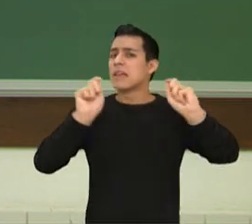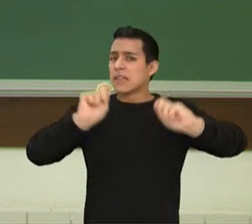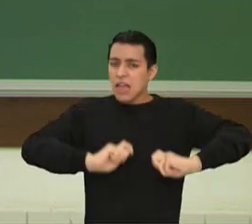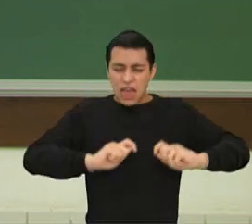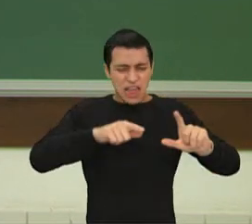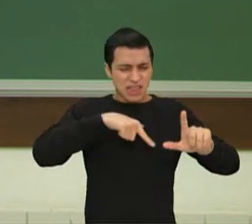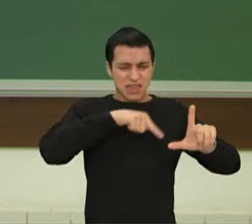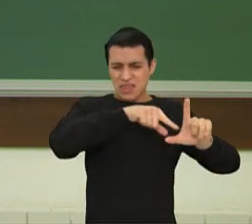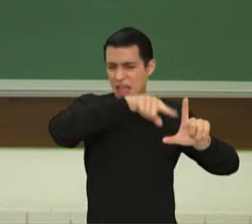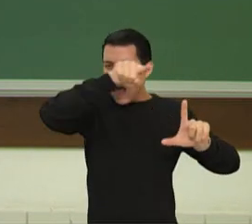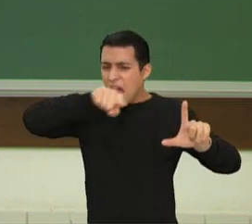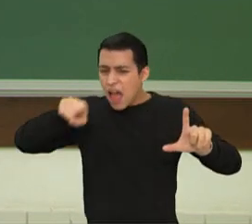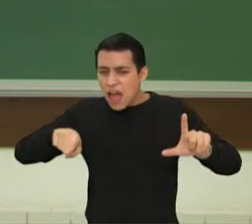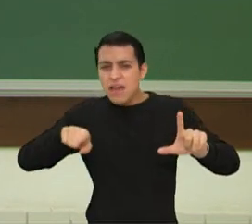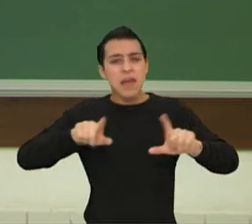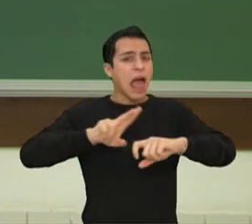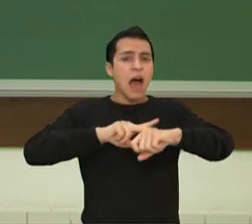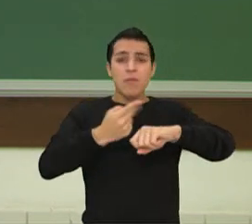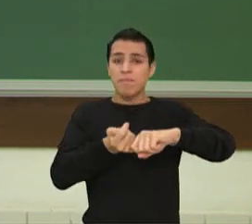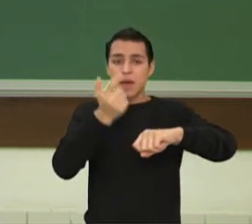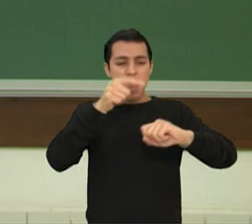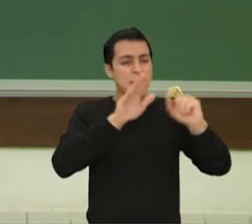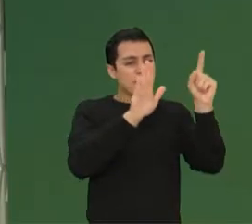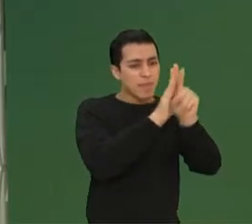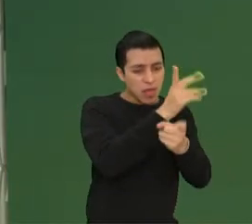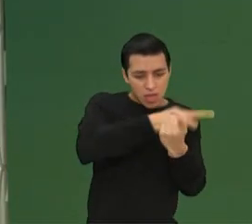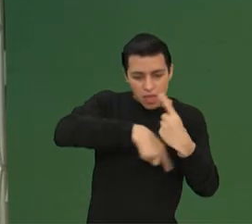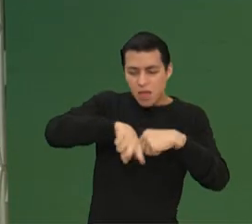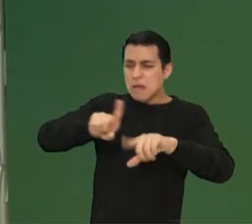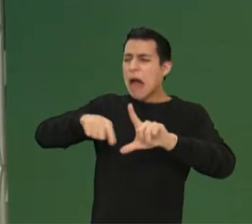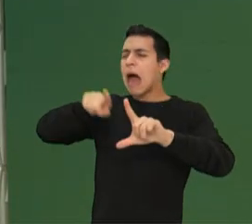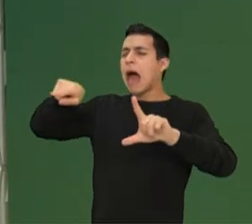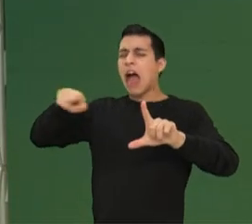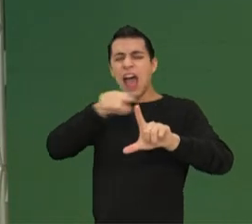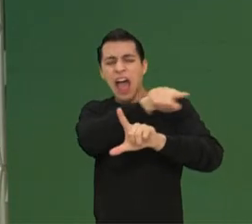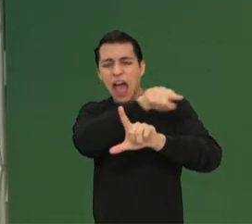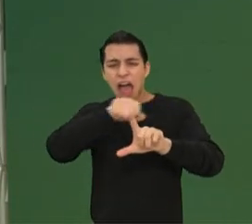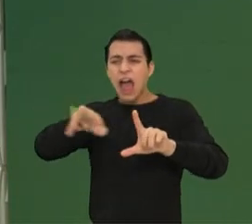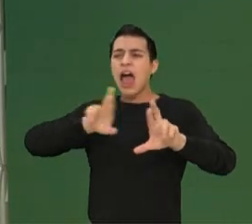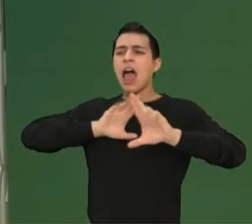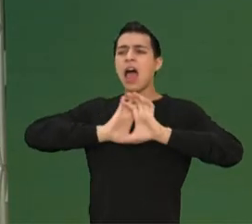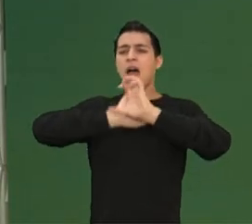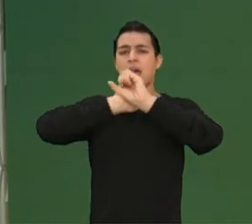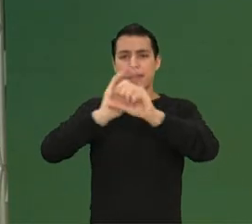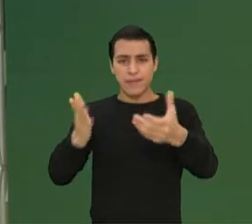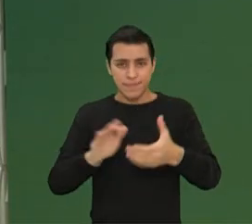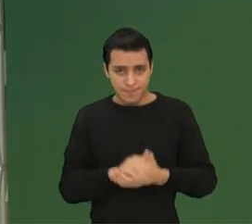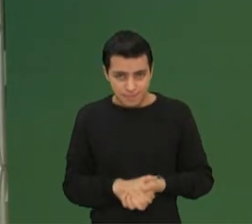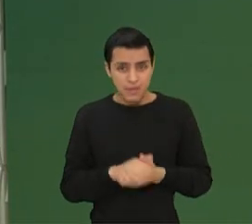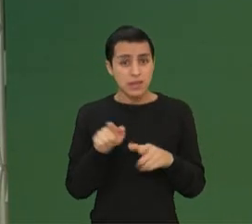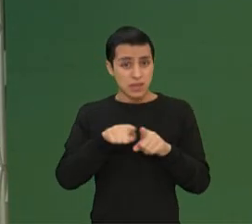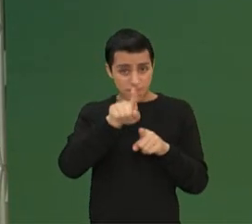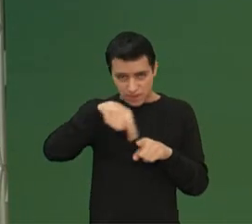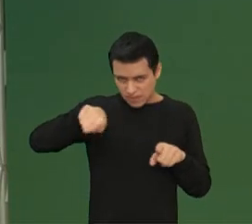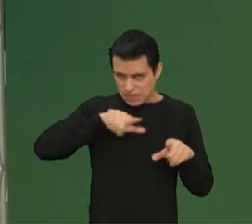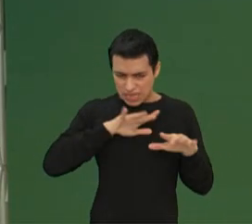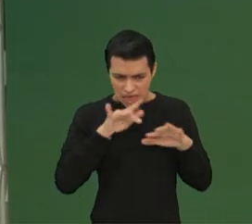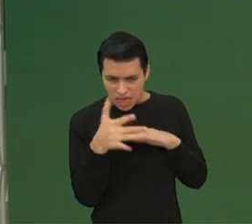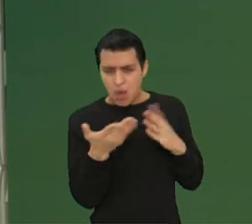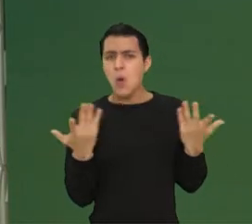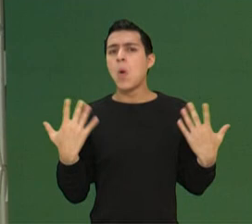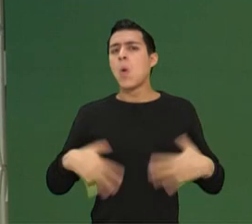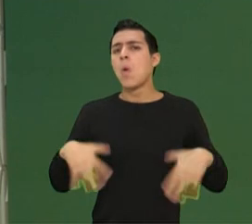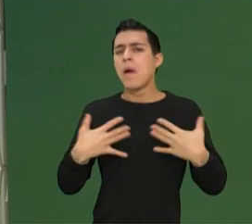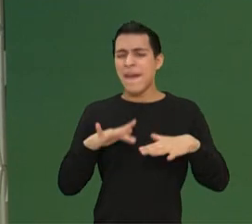com um gráfico gerado automaticamente. Ou ainda, Você tem acesso a redes sociais, que hoje em